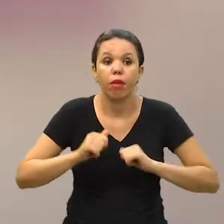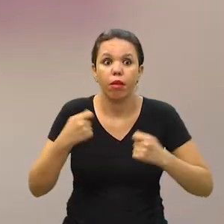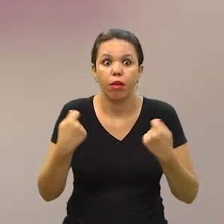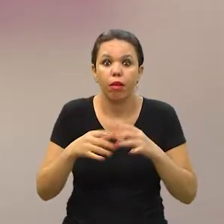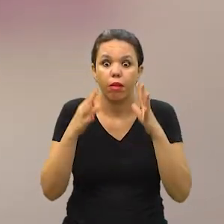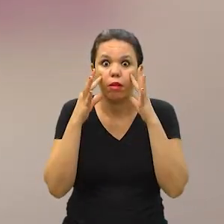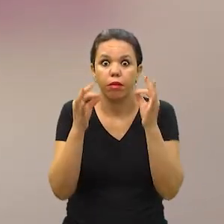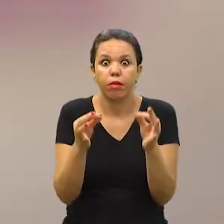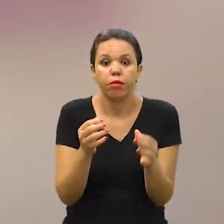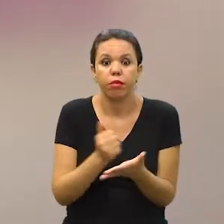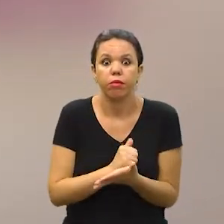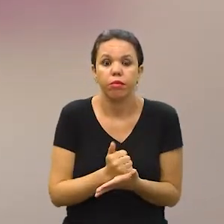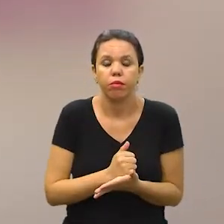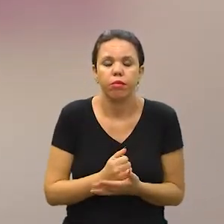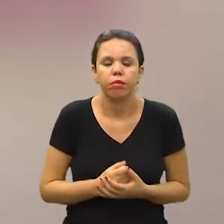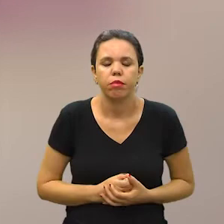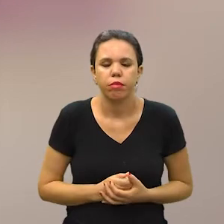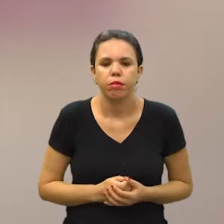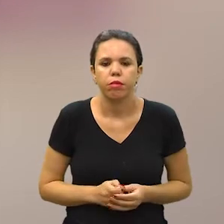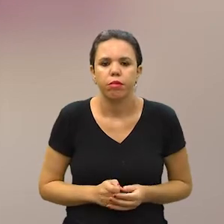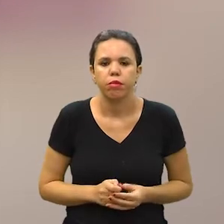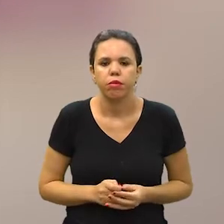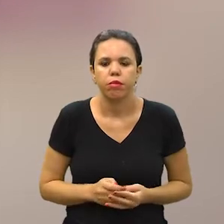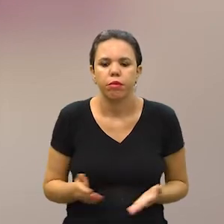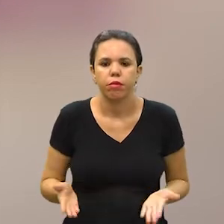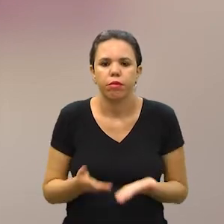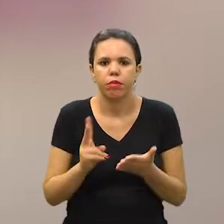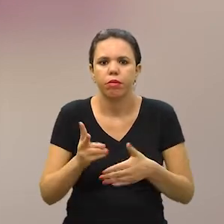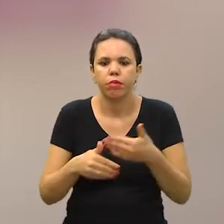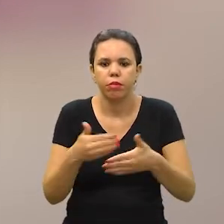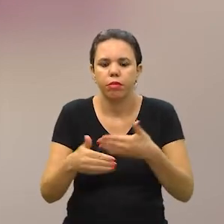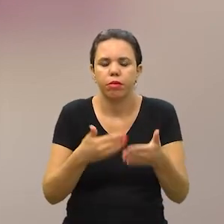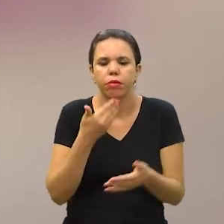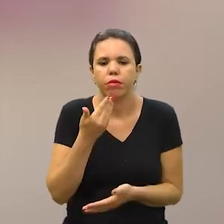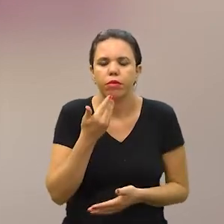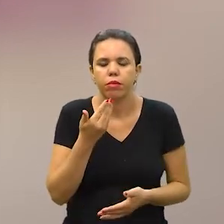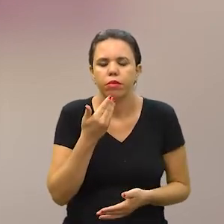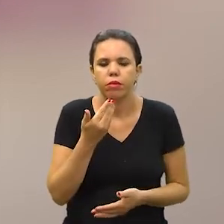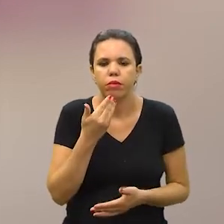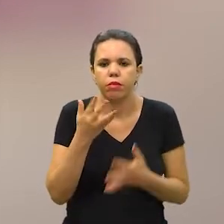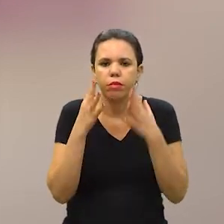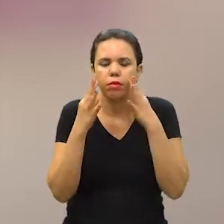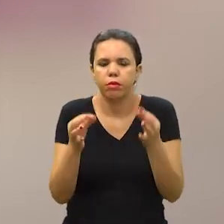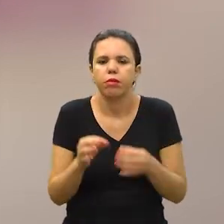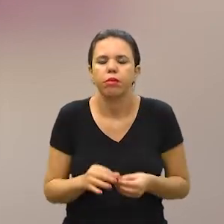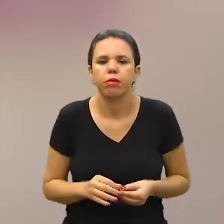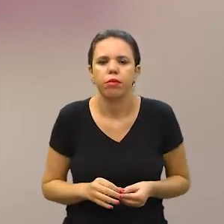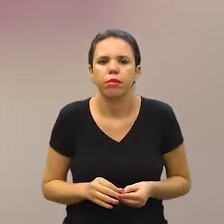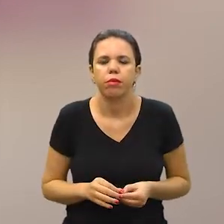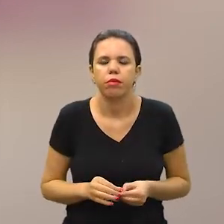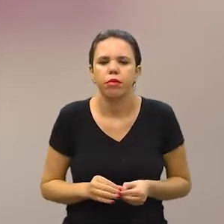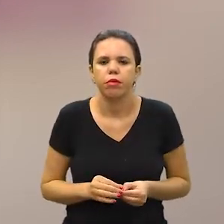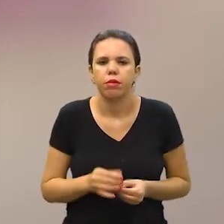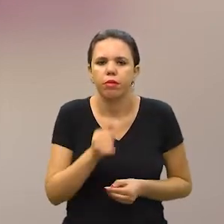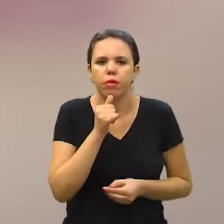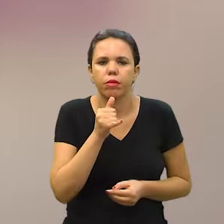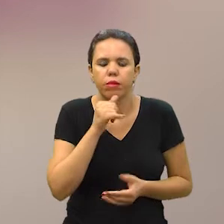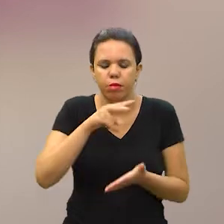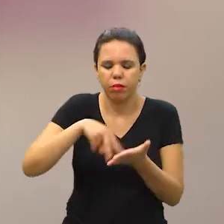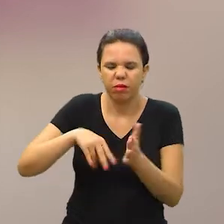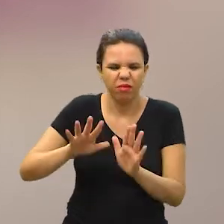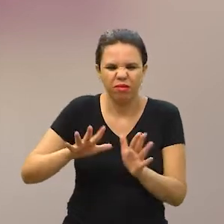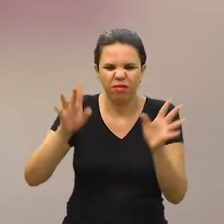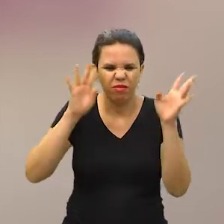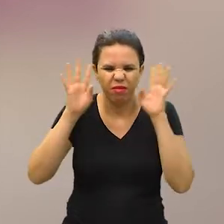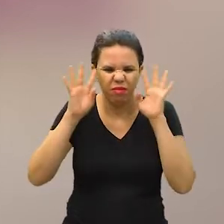hiperativo precisa, né? Então, assim, como é um estímulo constante, é mais fácil para eles prestarem atenção do que, por exemplo, pegar uma